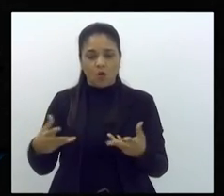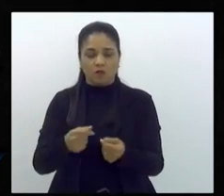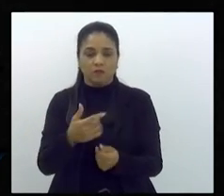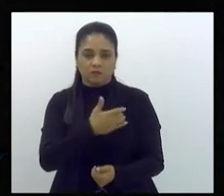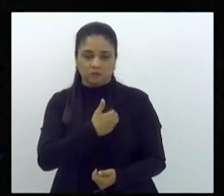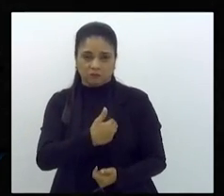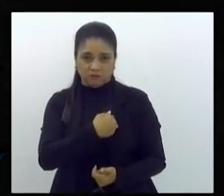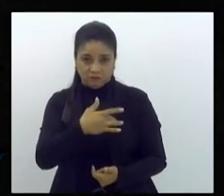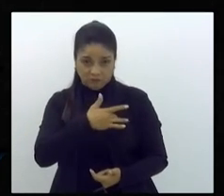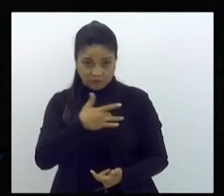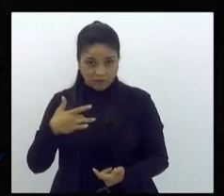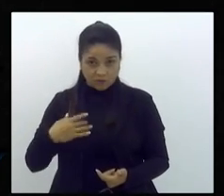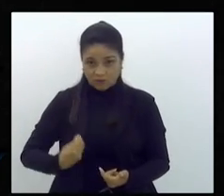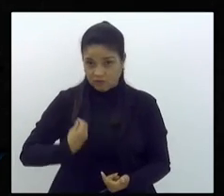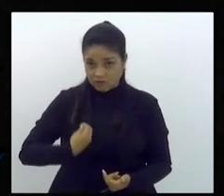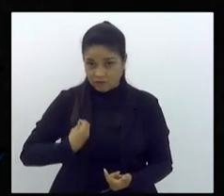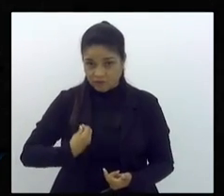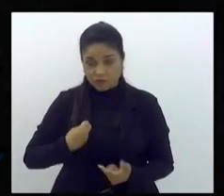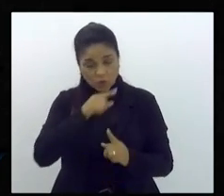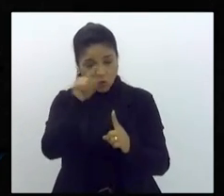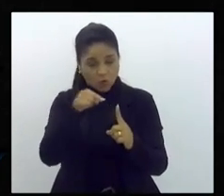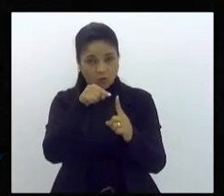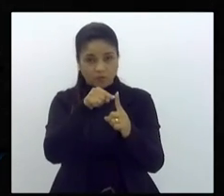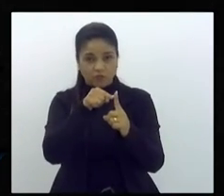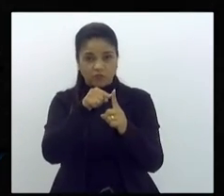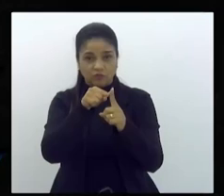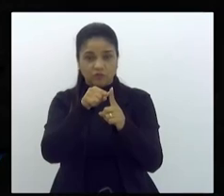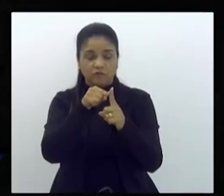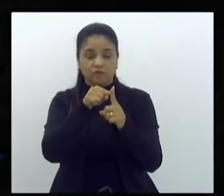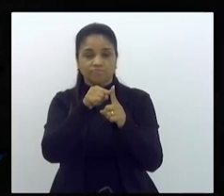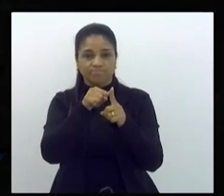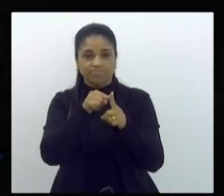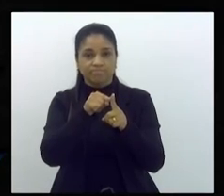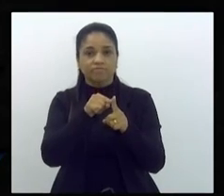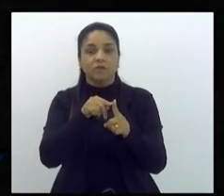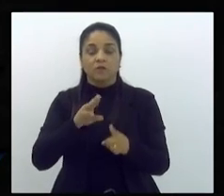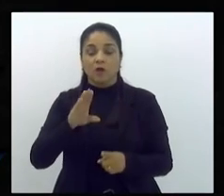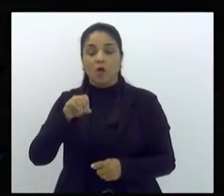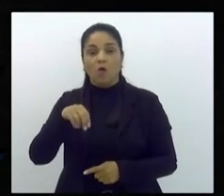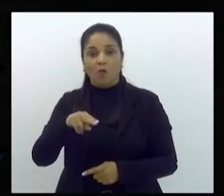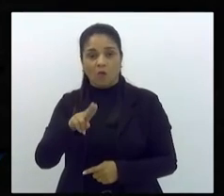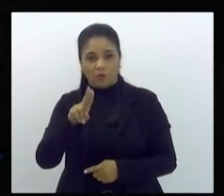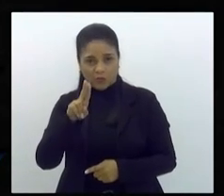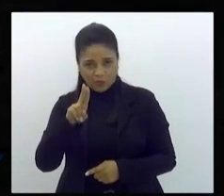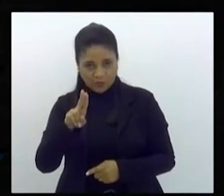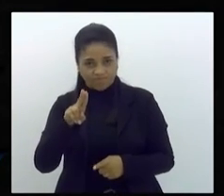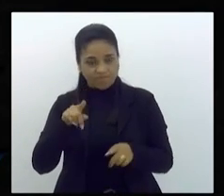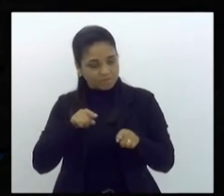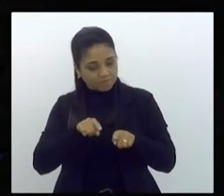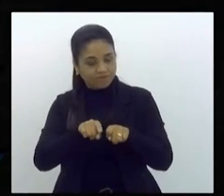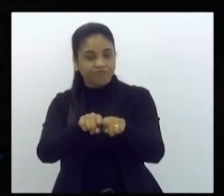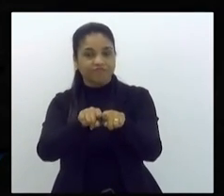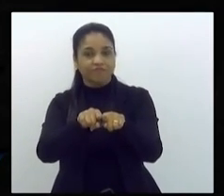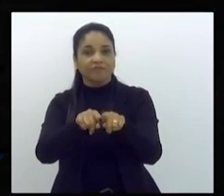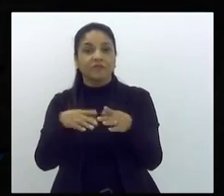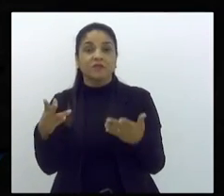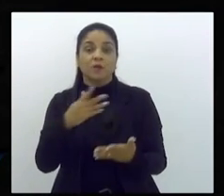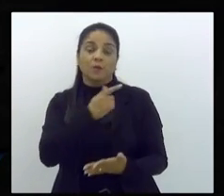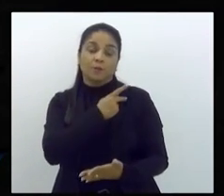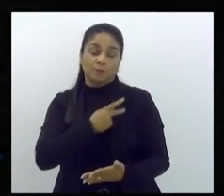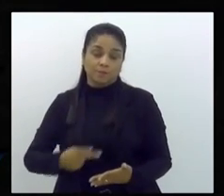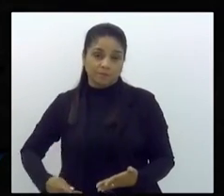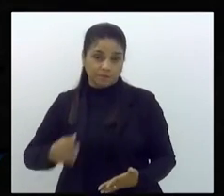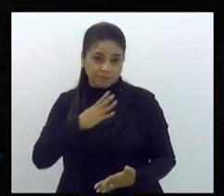alinhados aos objetivos para o desenvolvimento sustentável da ONU e por fim o presidente Lula